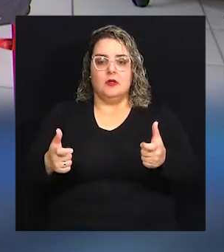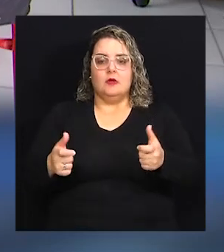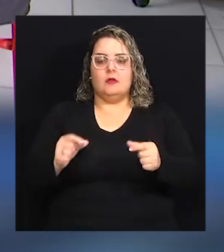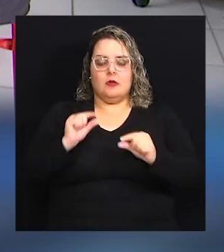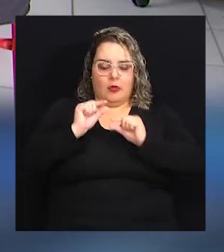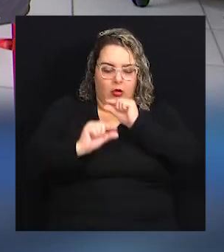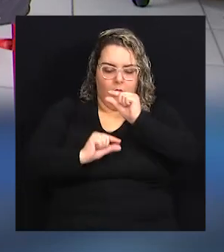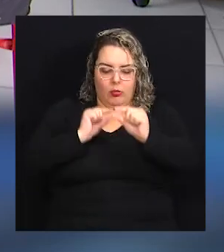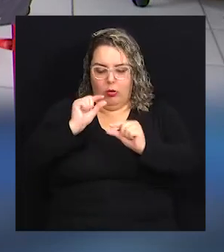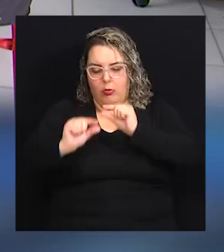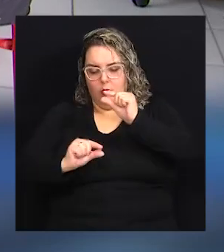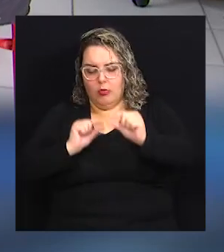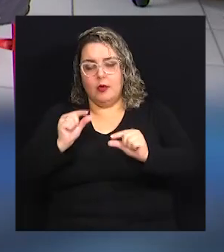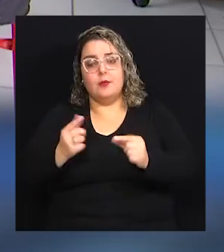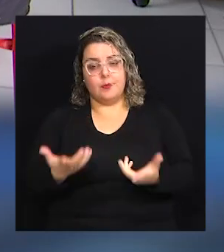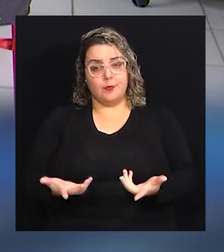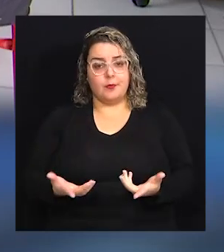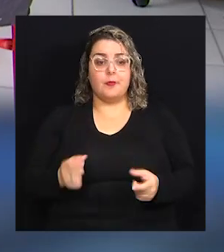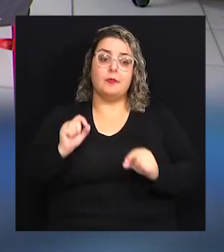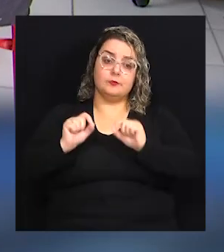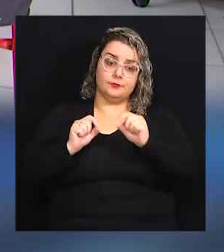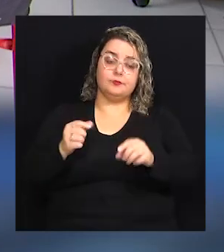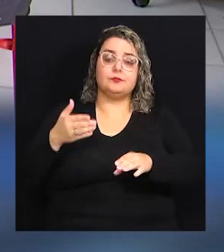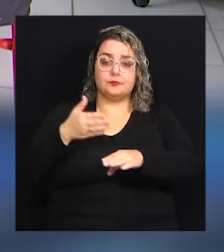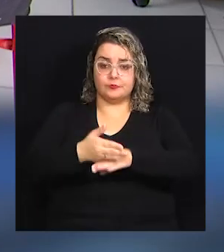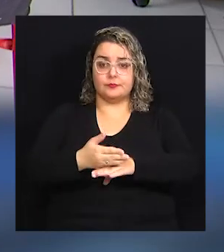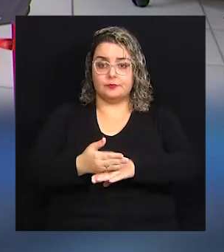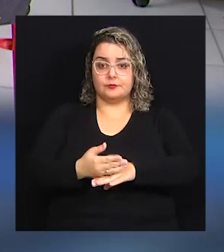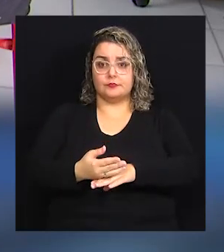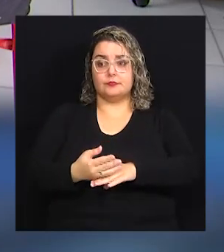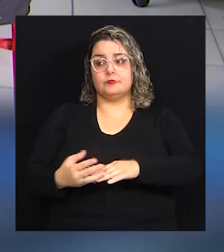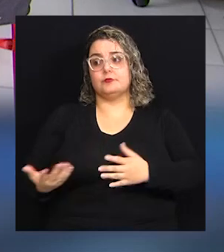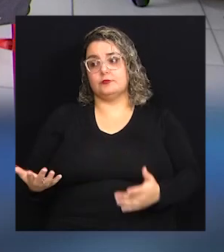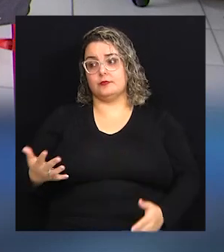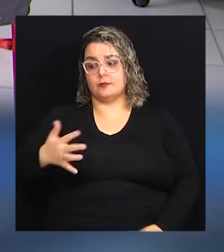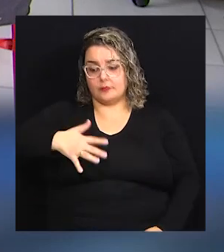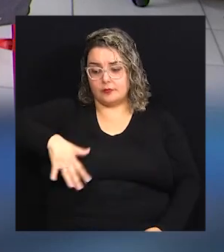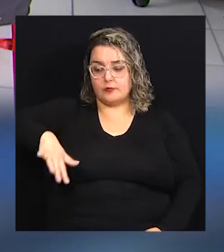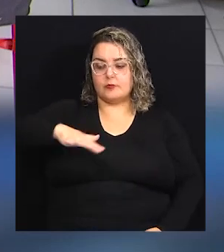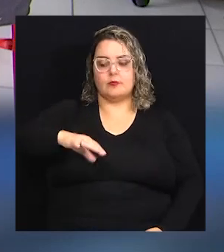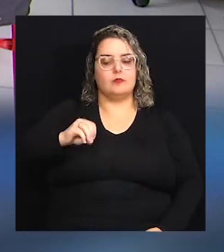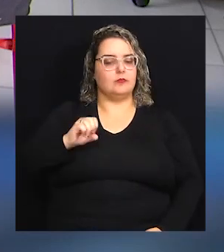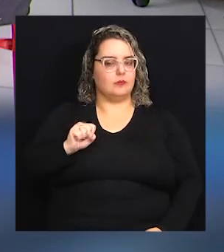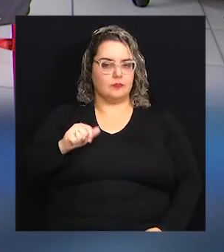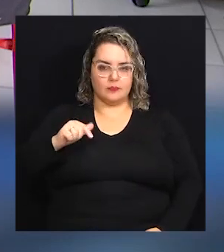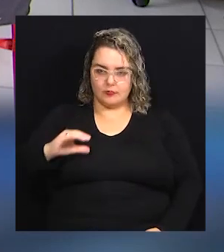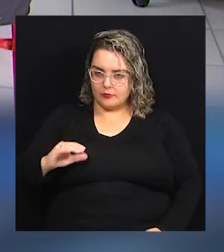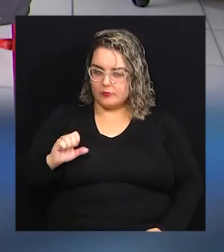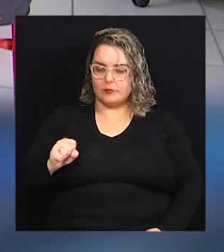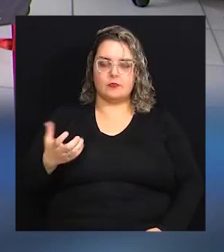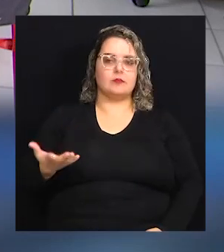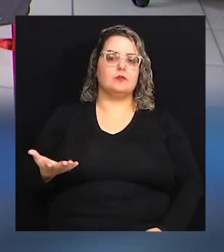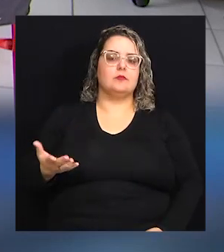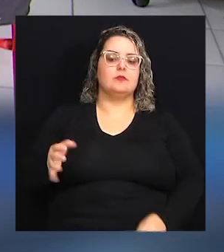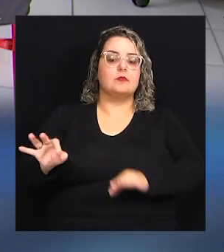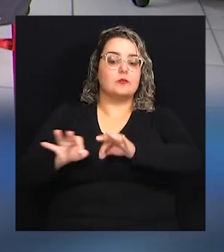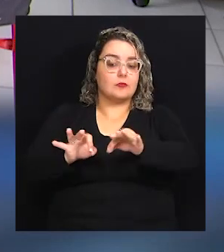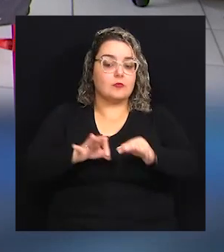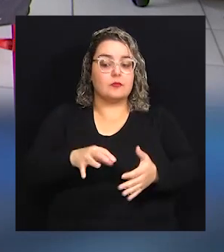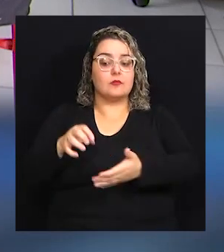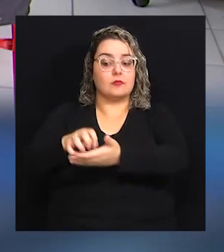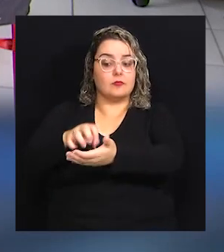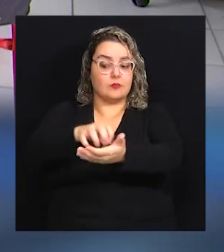grande, né, de formiguinha, que quem faz parte do terceiro setor, que trabalha com OSCs, organizações